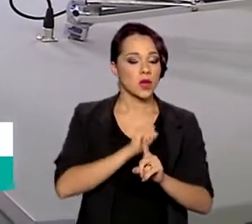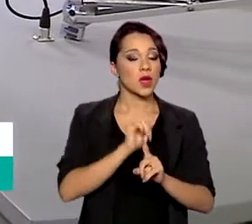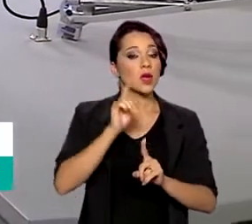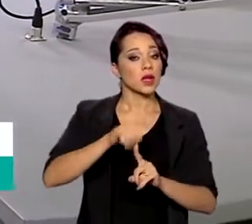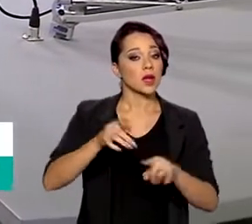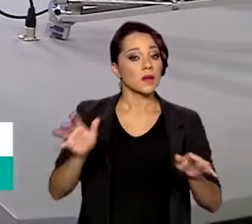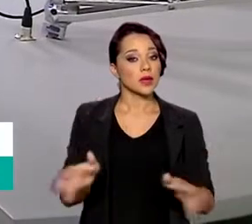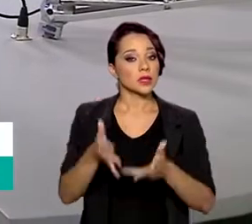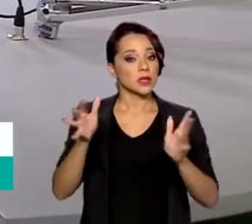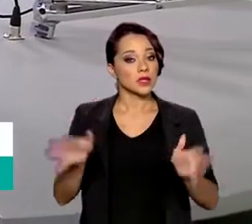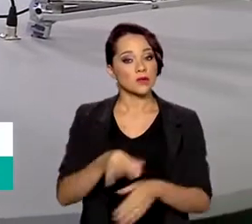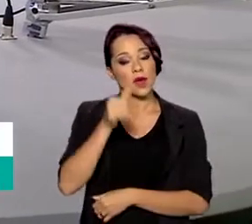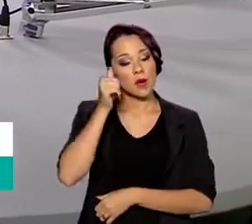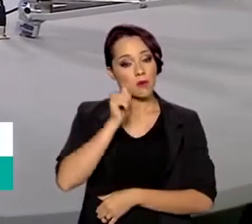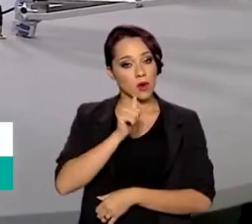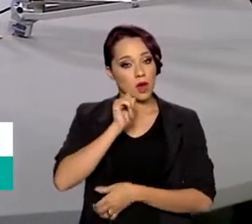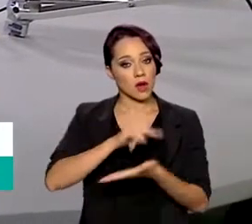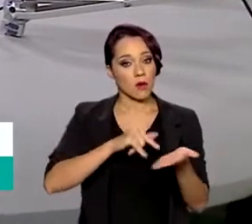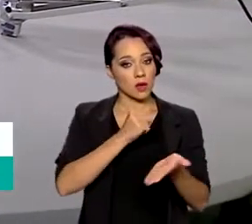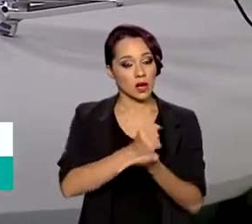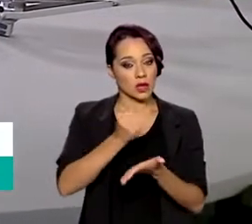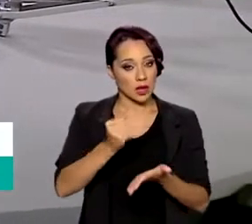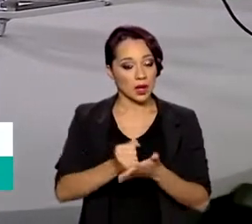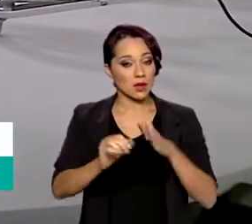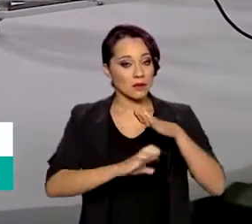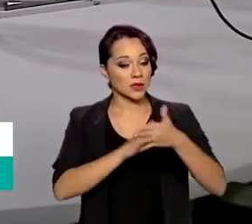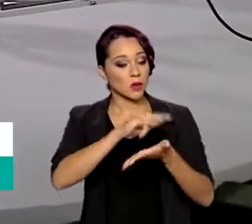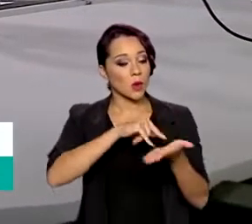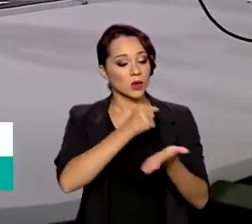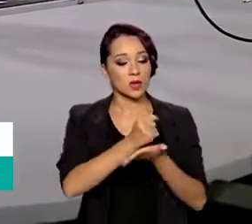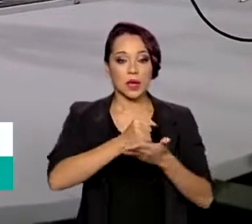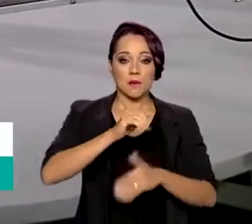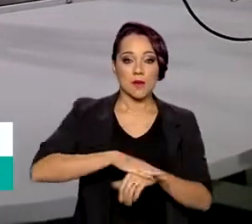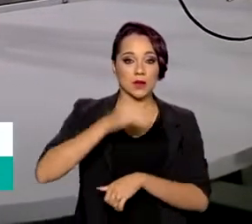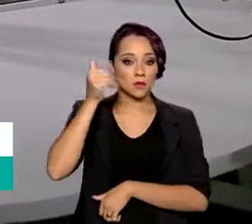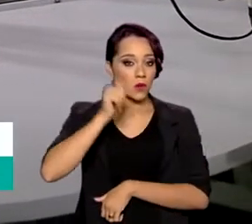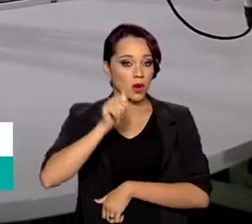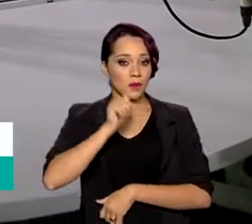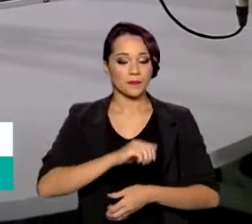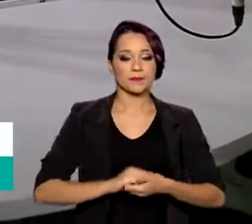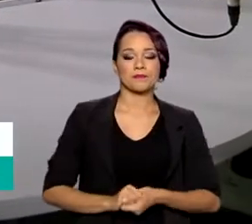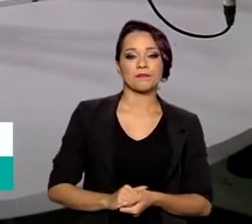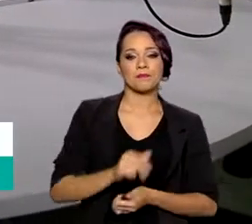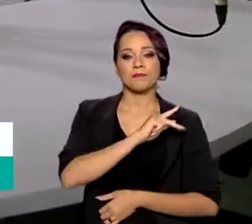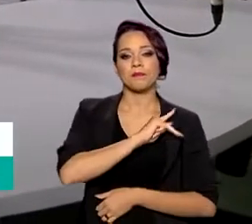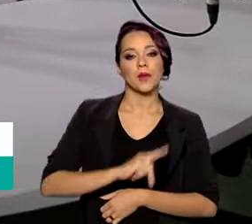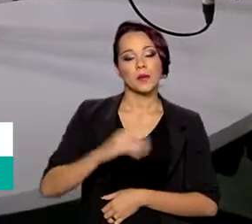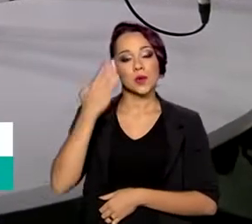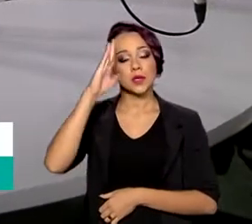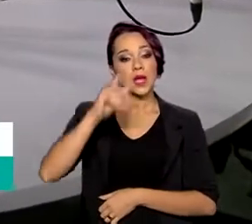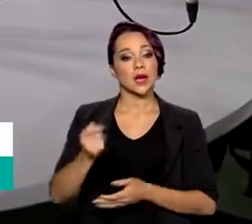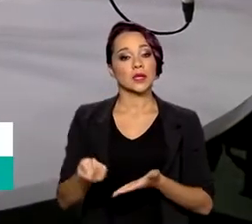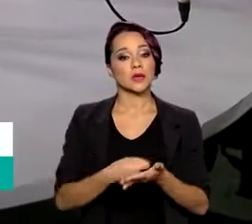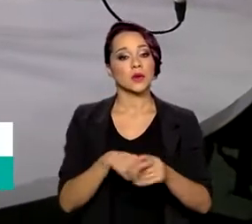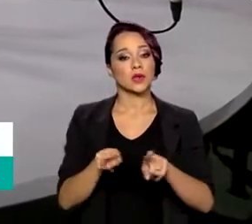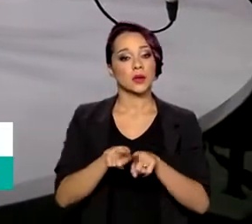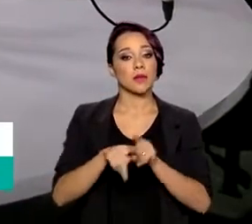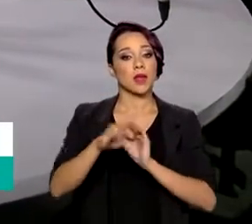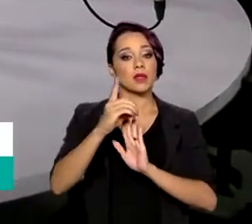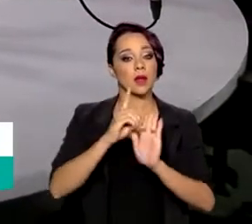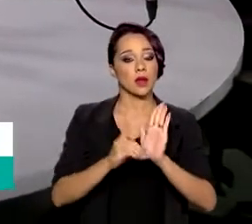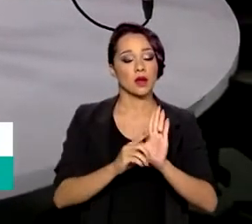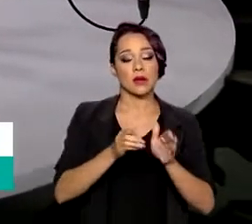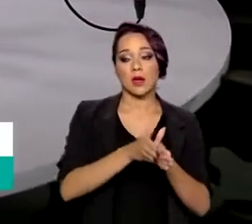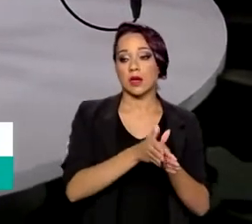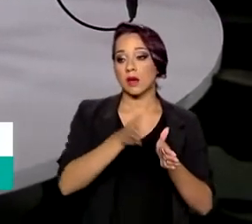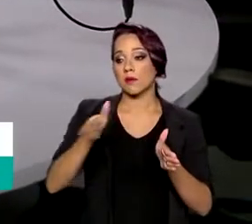as empresas na contratação de mulheres e sua ascensão profissional. Bolsonaro assinou também um decreto que